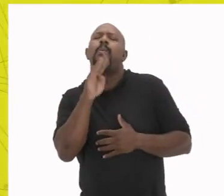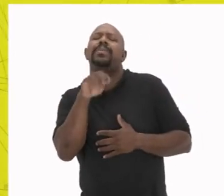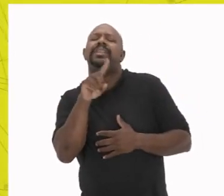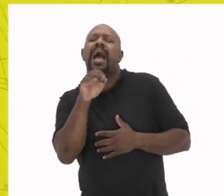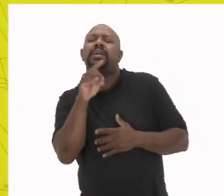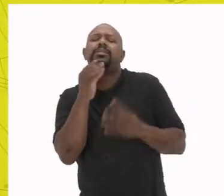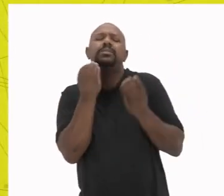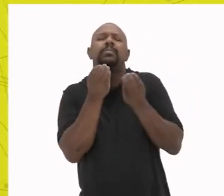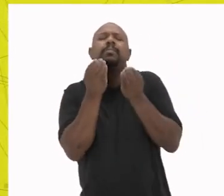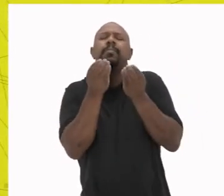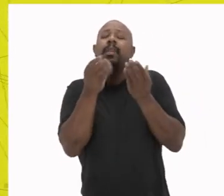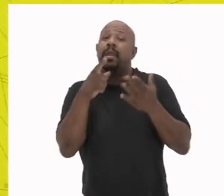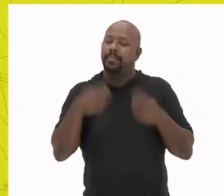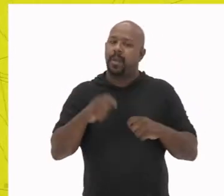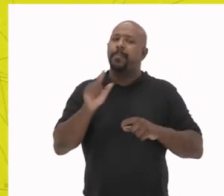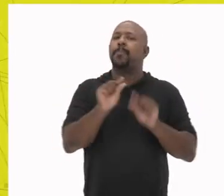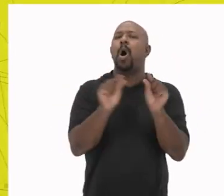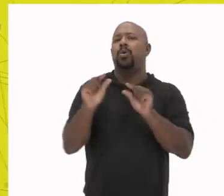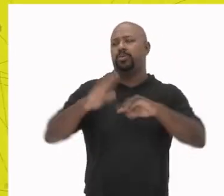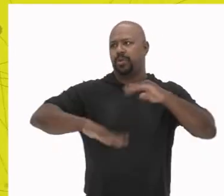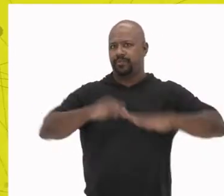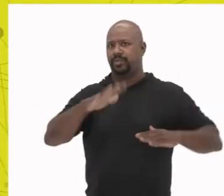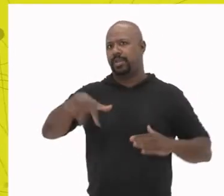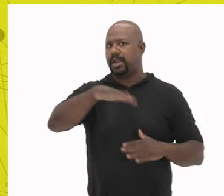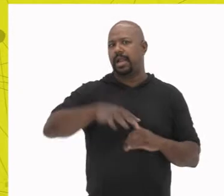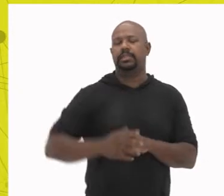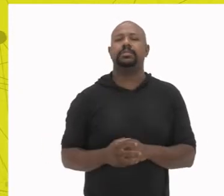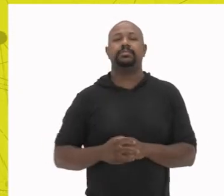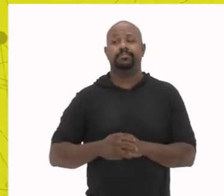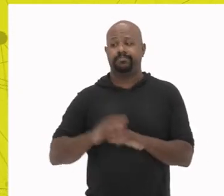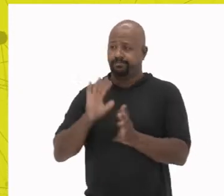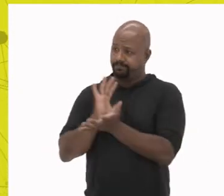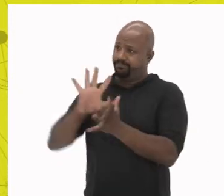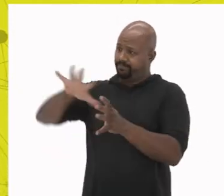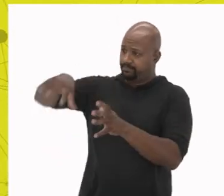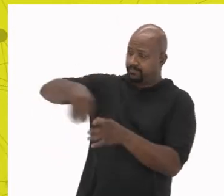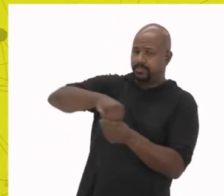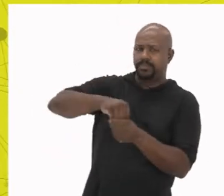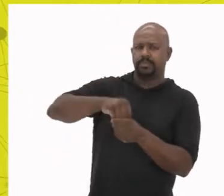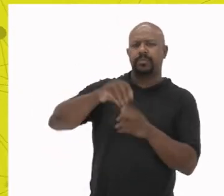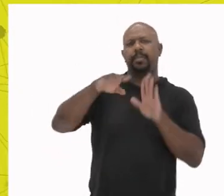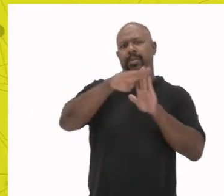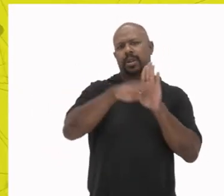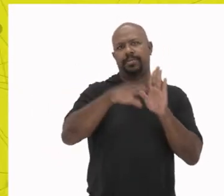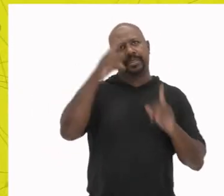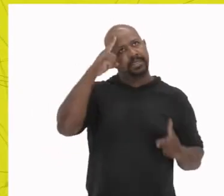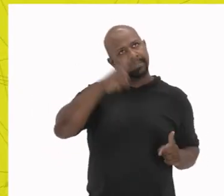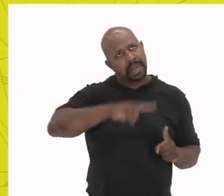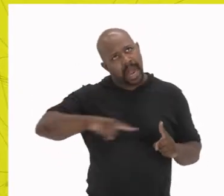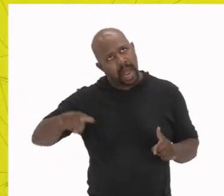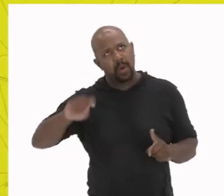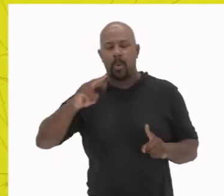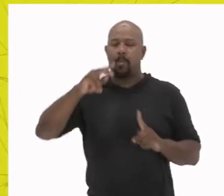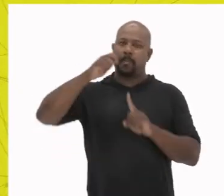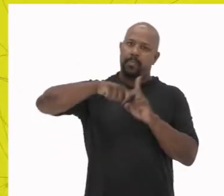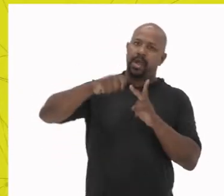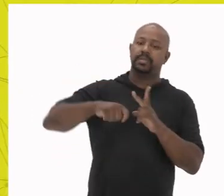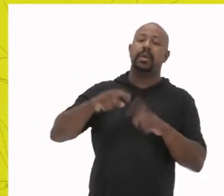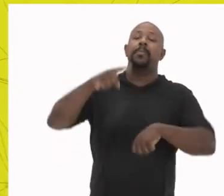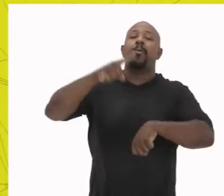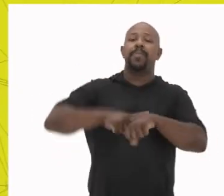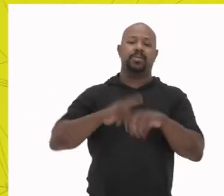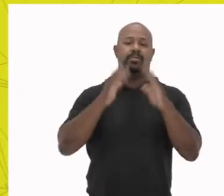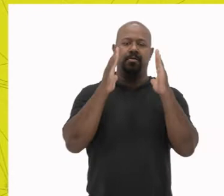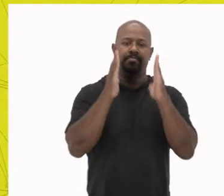poucos profissionais em momentos específicos. A equipe deve incluir no seu cronograma semanal ou mensal